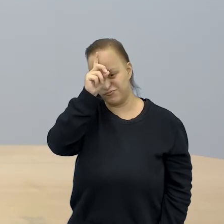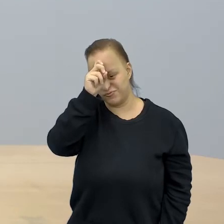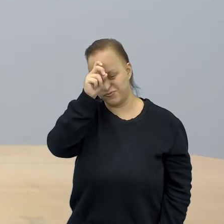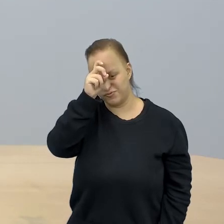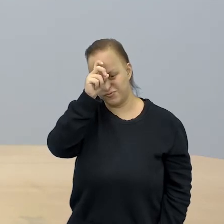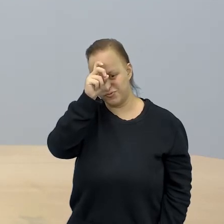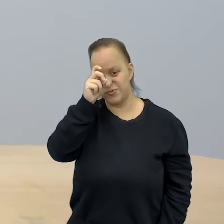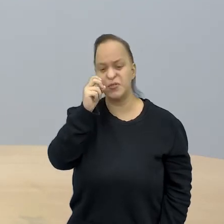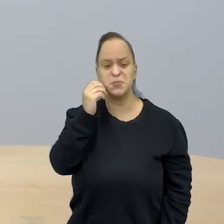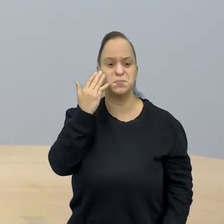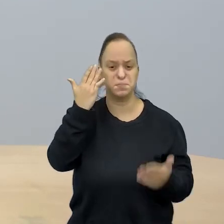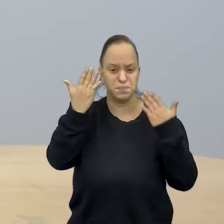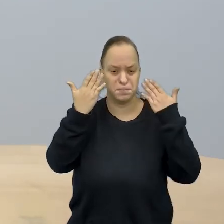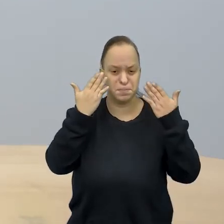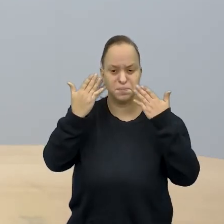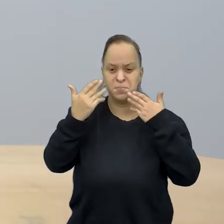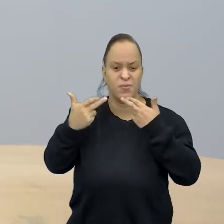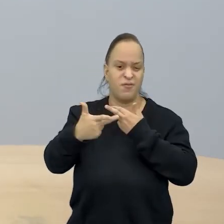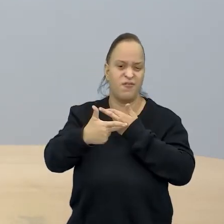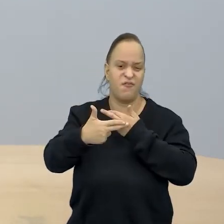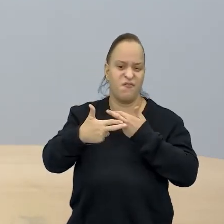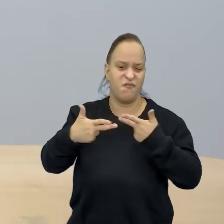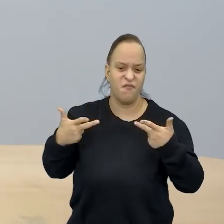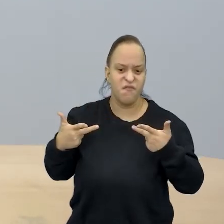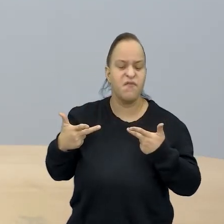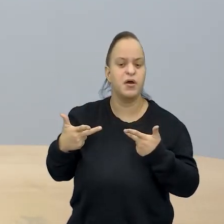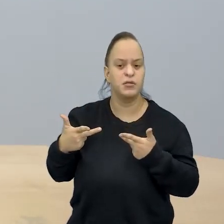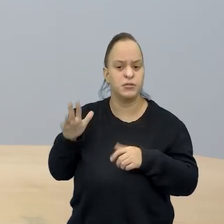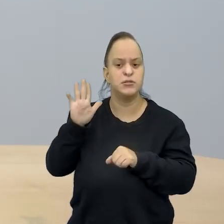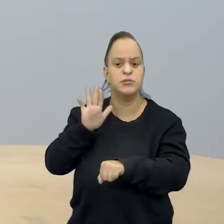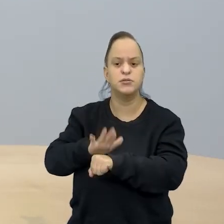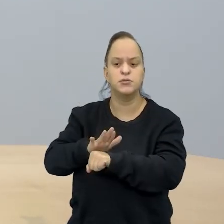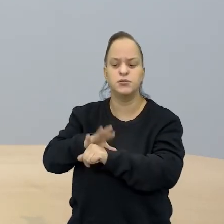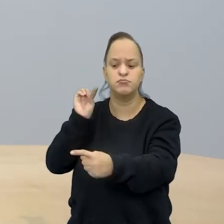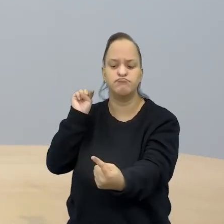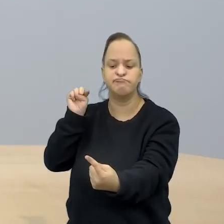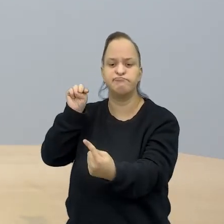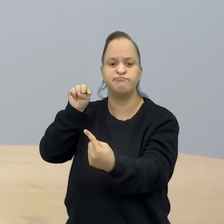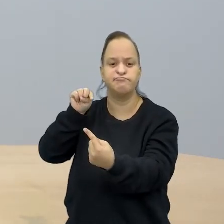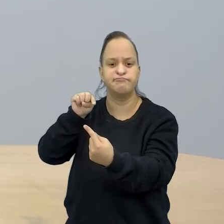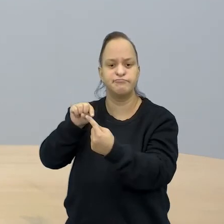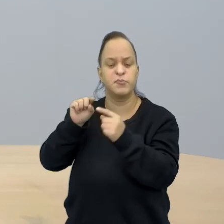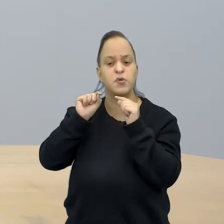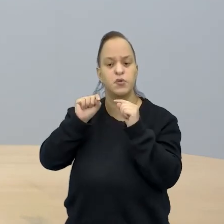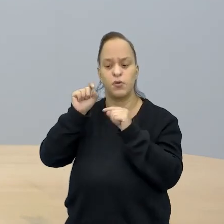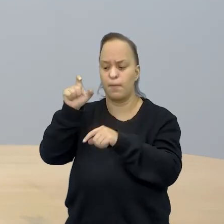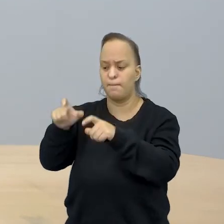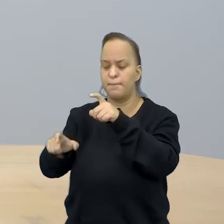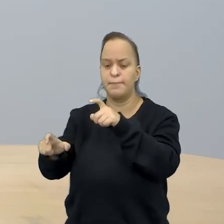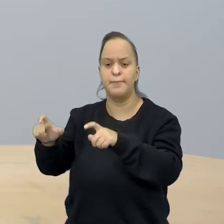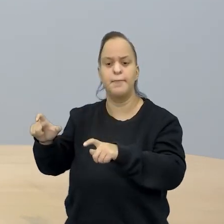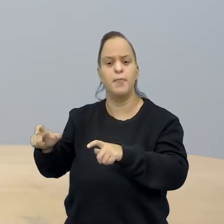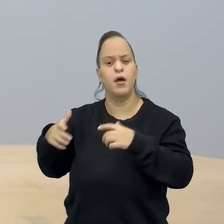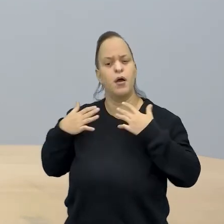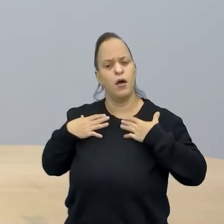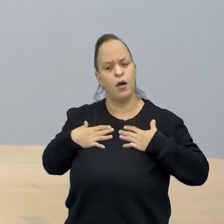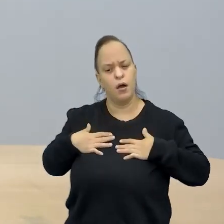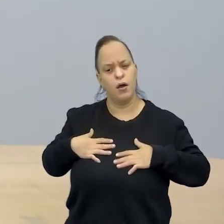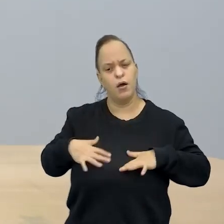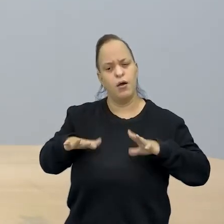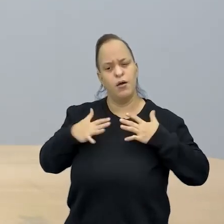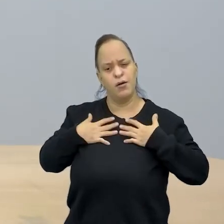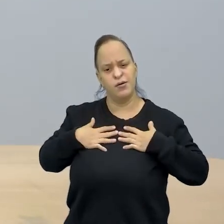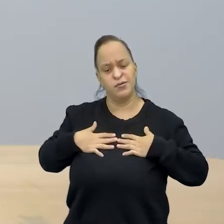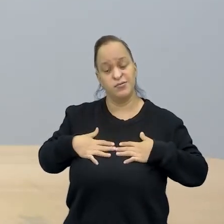diversos mecanismos disciplinares que têm como objetivo fundamental docilizar os corpos e